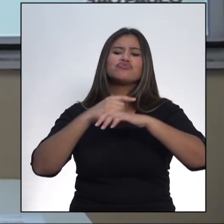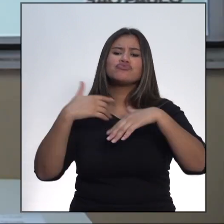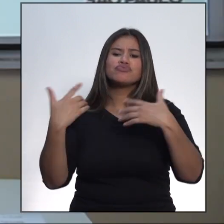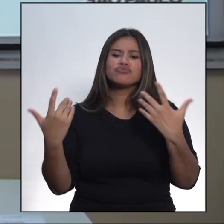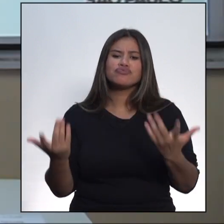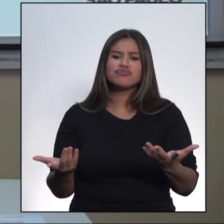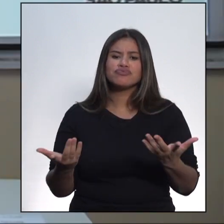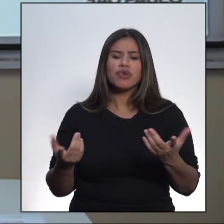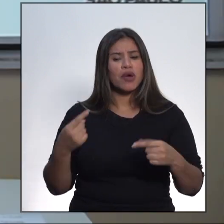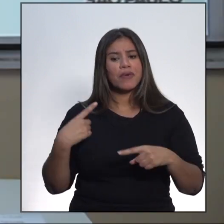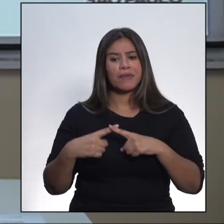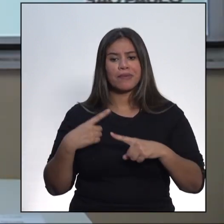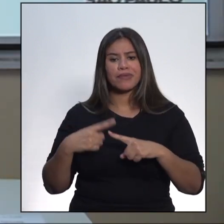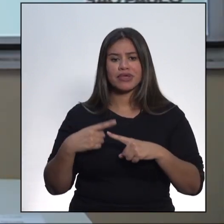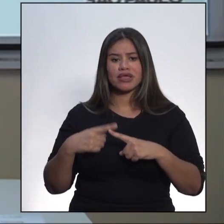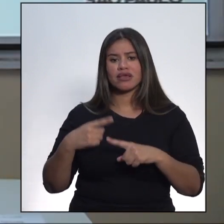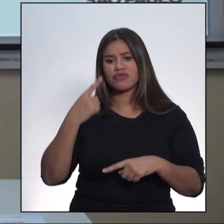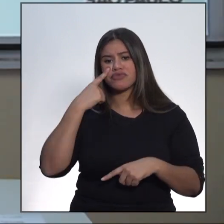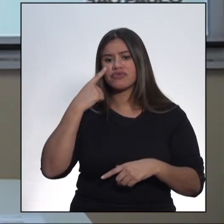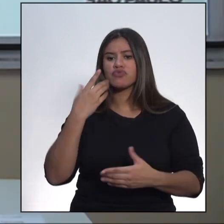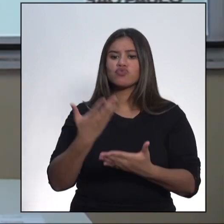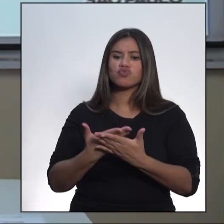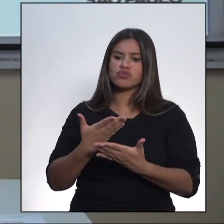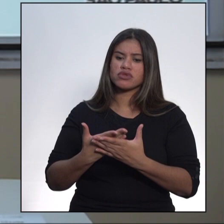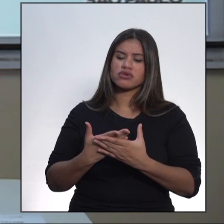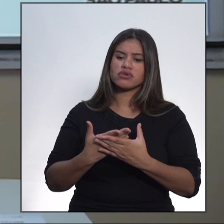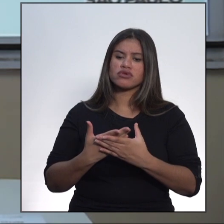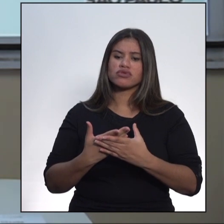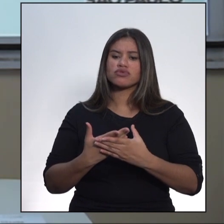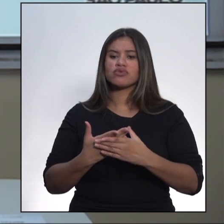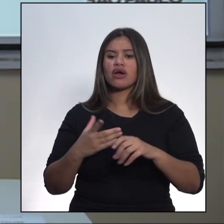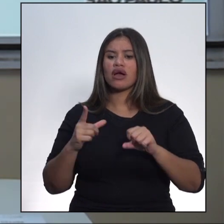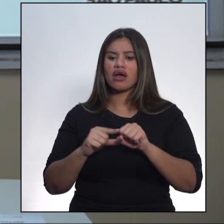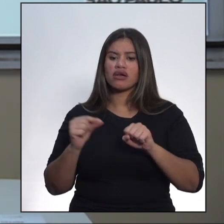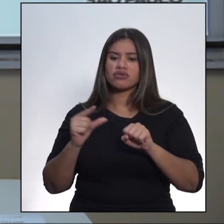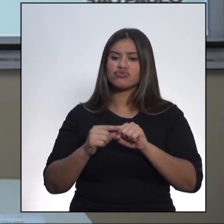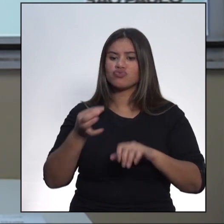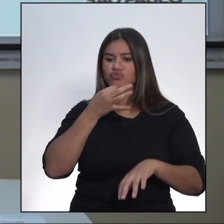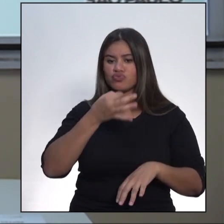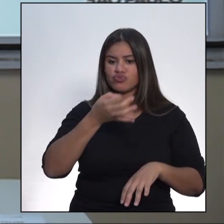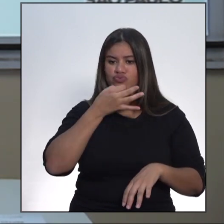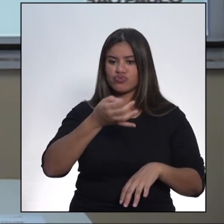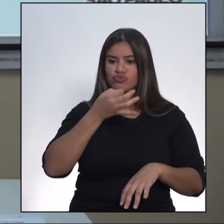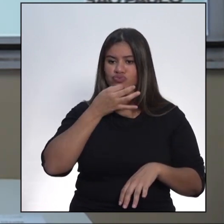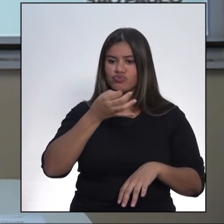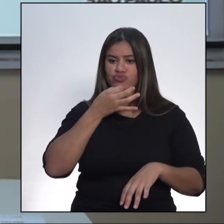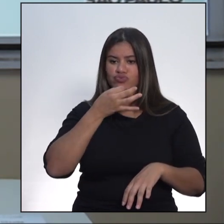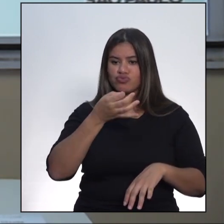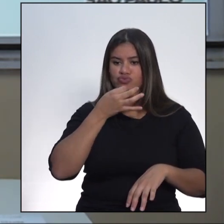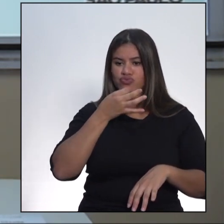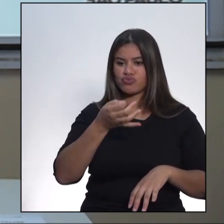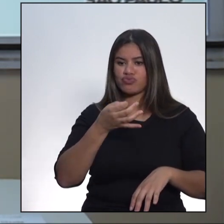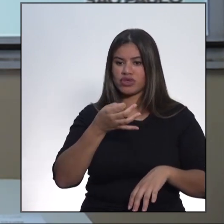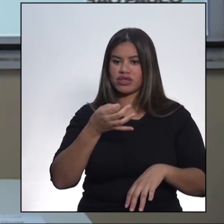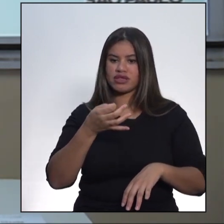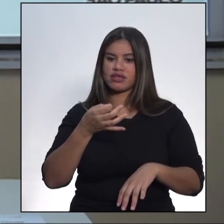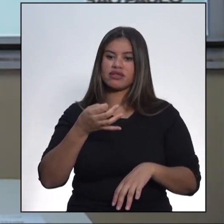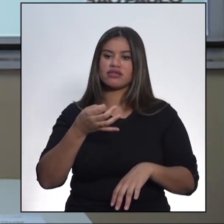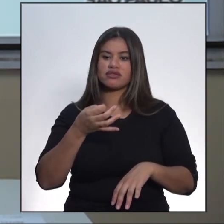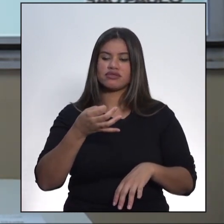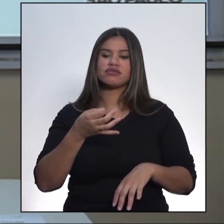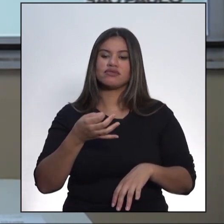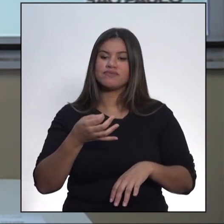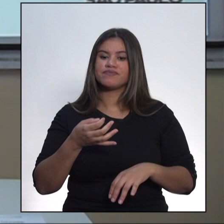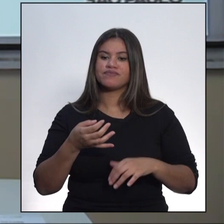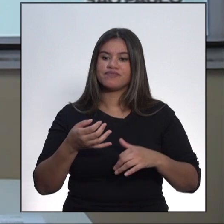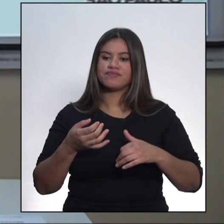Se até agora estamos estudando aí o artigo de opinião, por que são encontrados nesses meios de